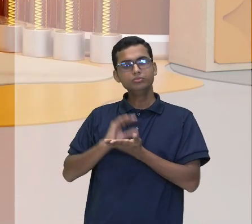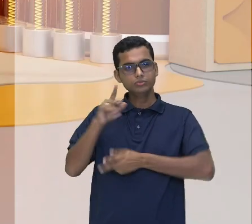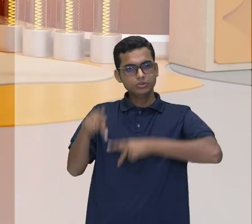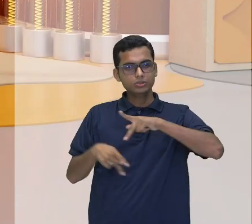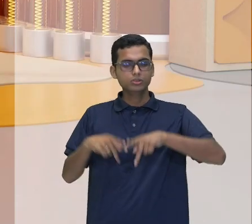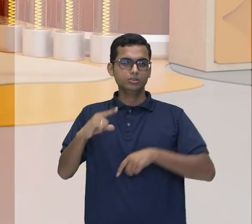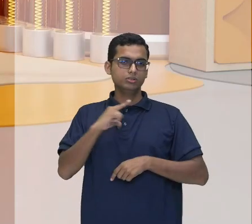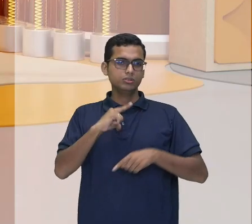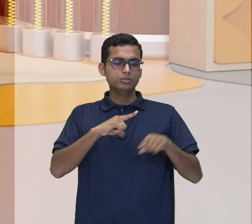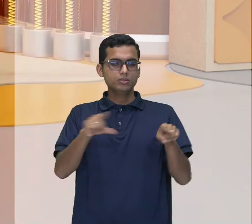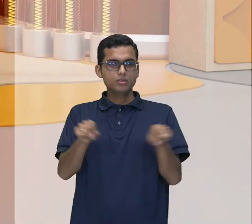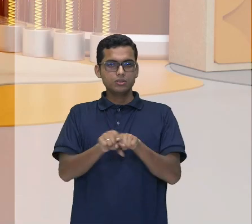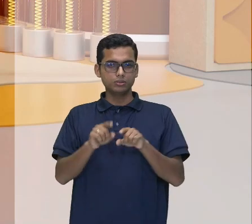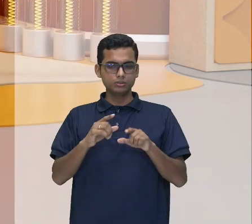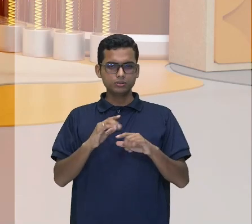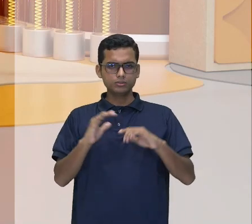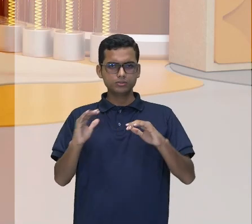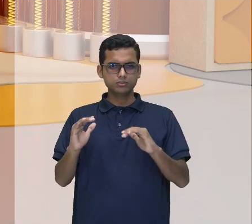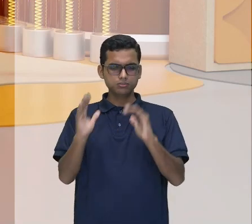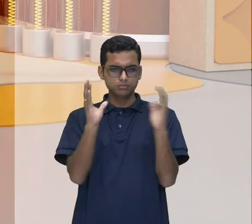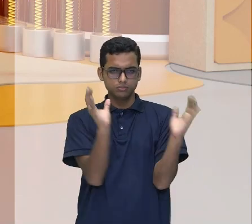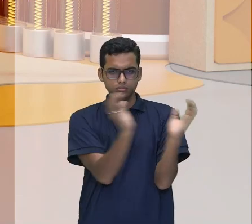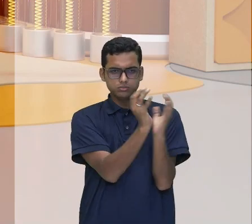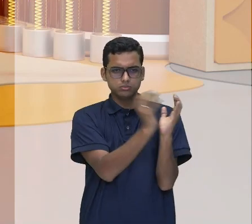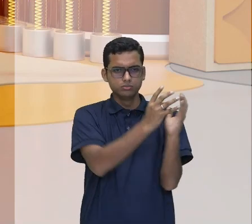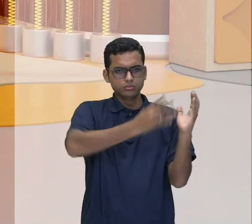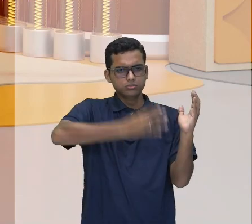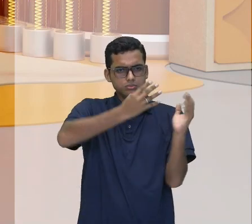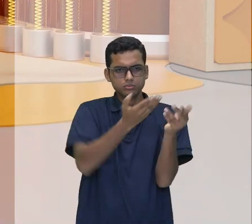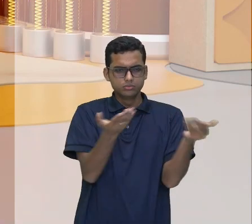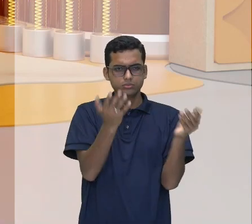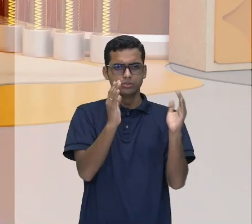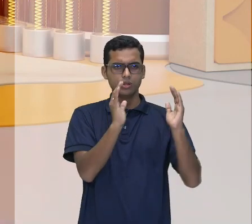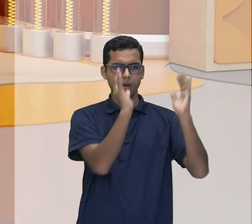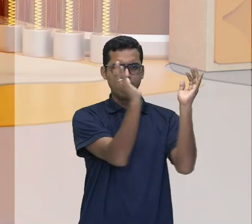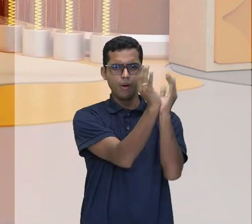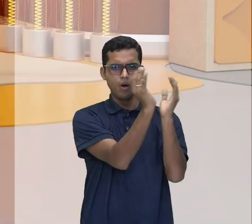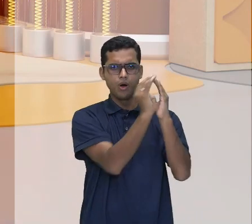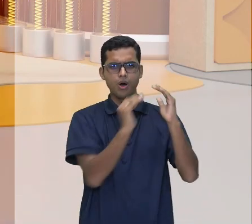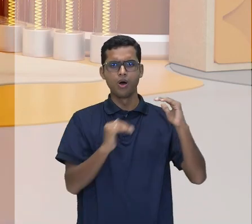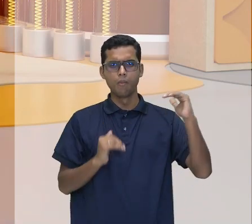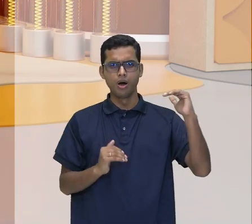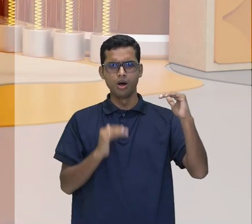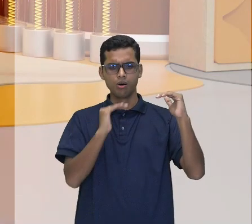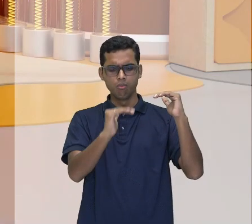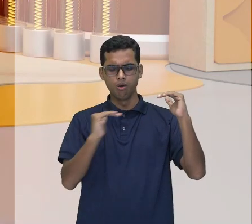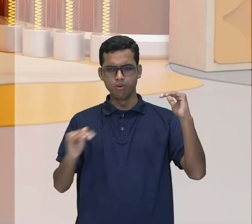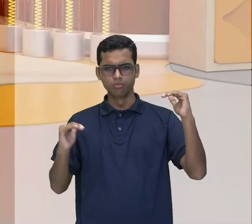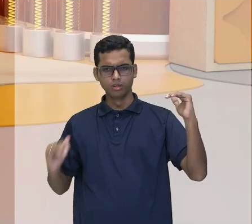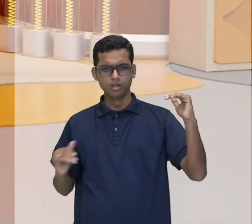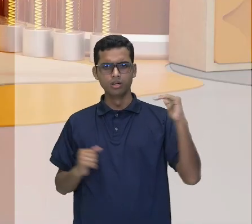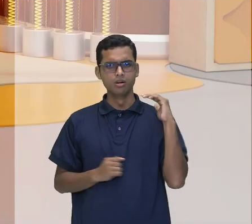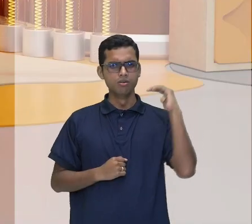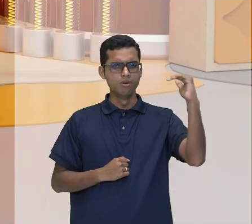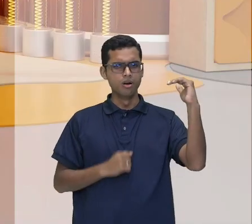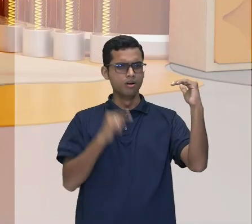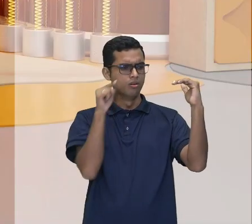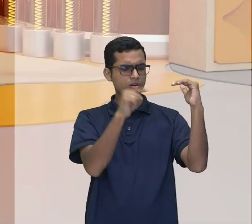população. O nosso próximo grupo, que vocês vão conhecer agora, que faz parte da sociedade, são